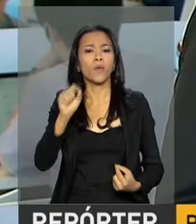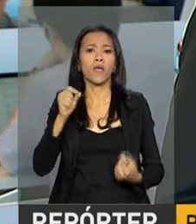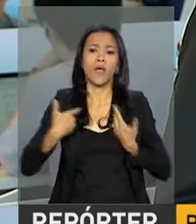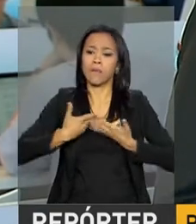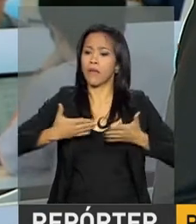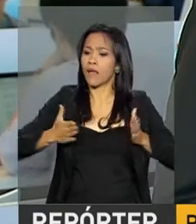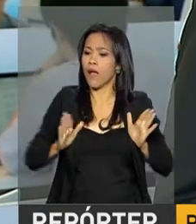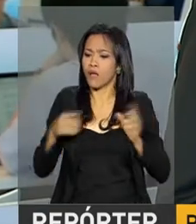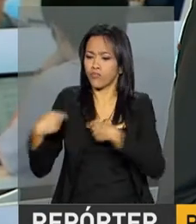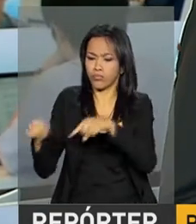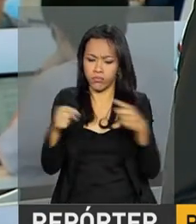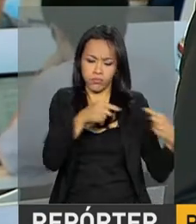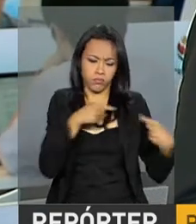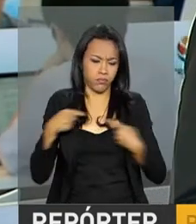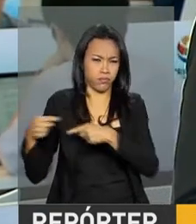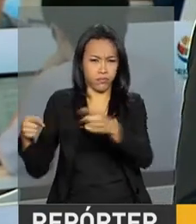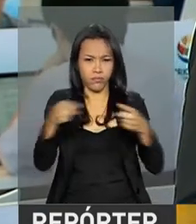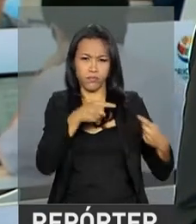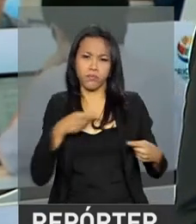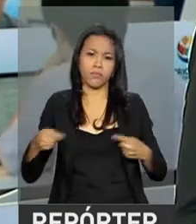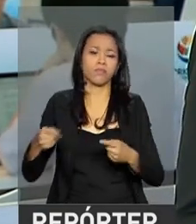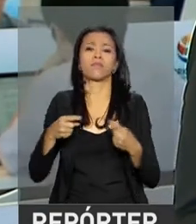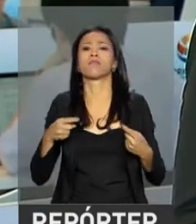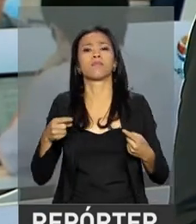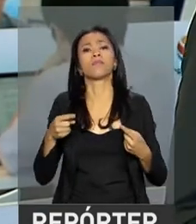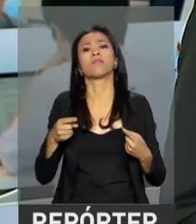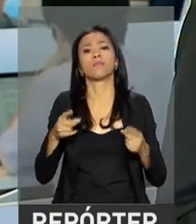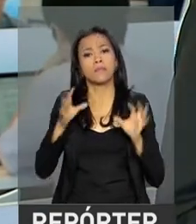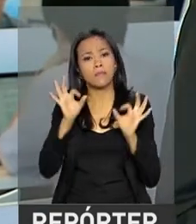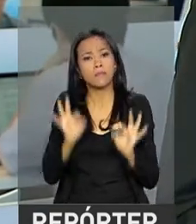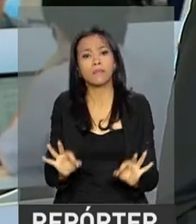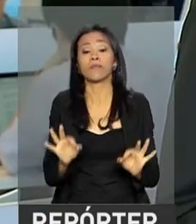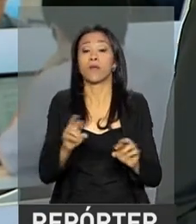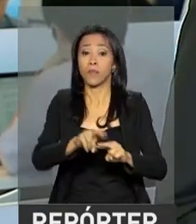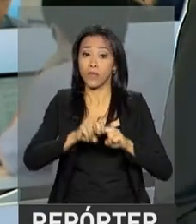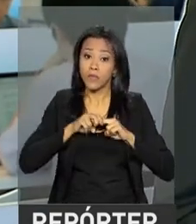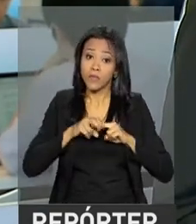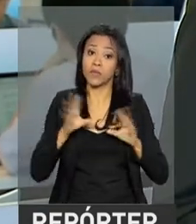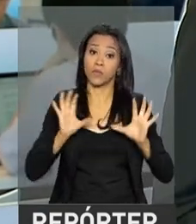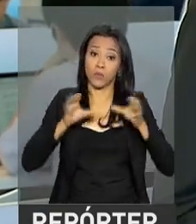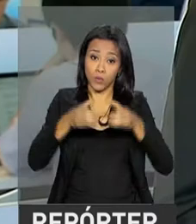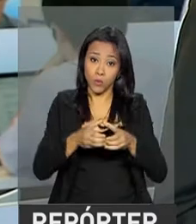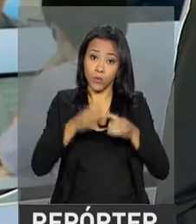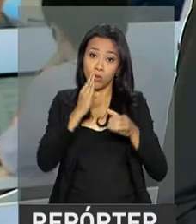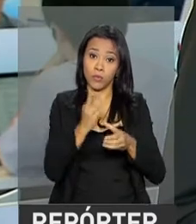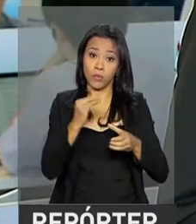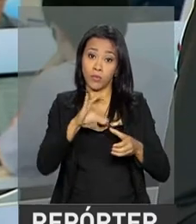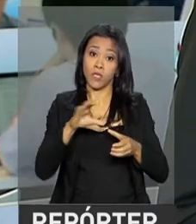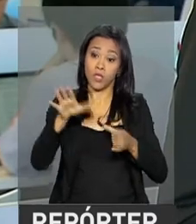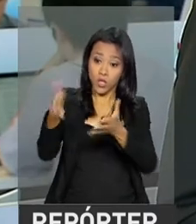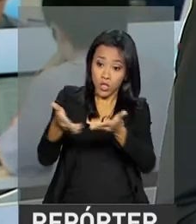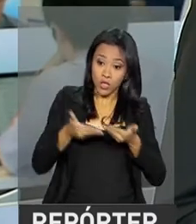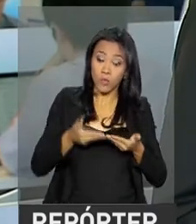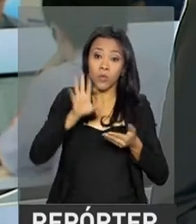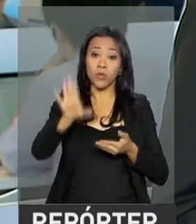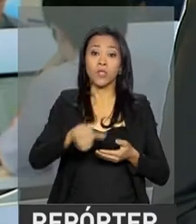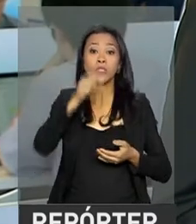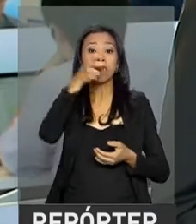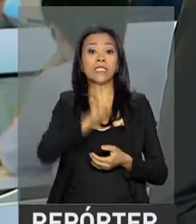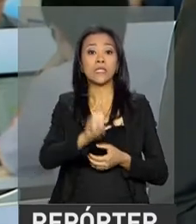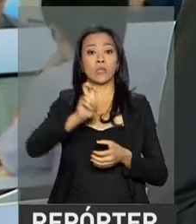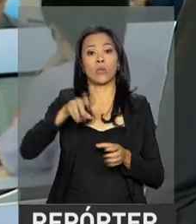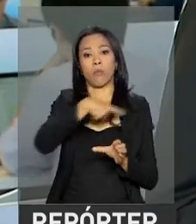as discussões e buscar a maior legitimidade possível. Foi por isso que o BRICS convidou 5 países para representar